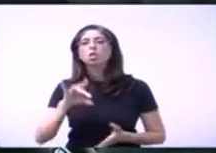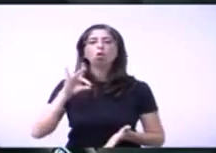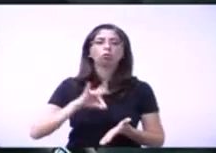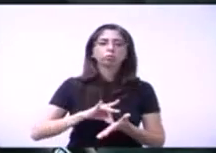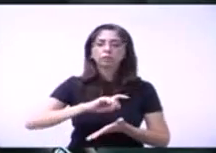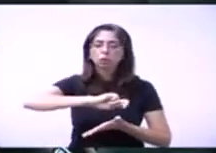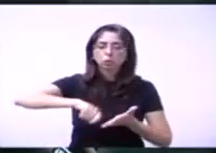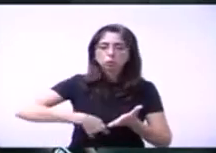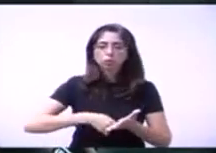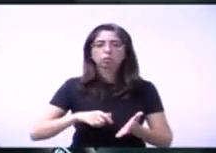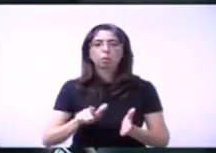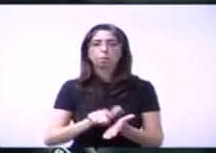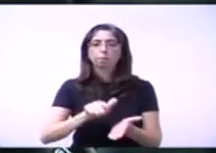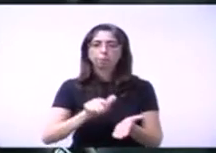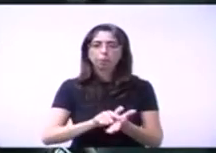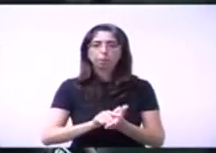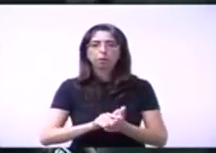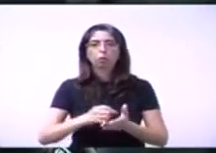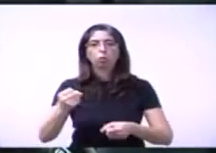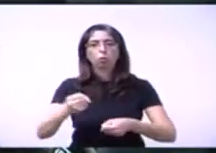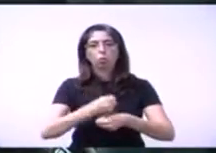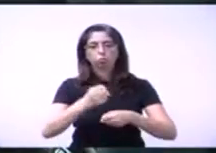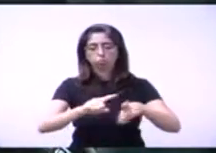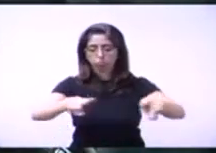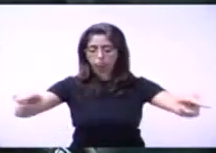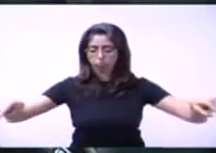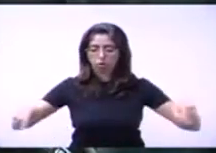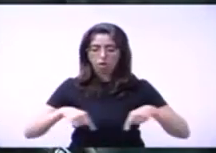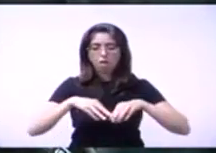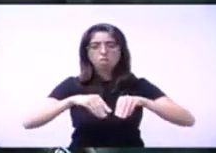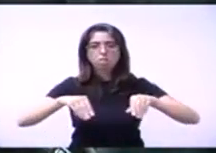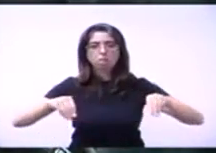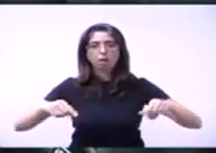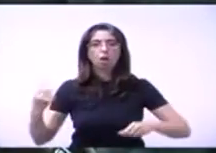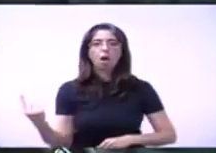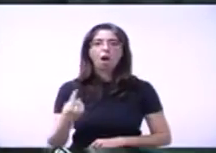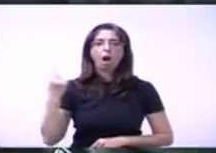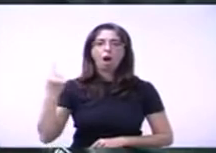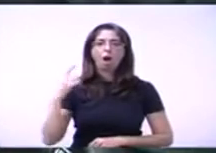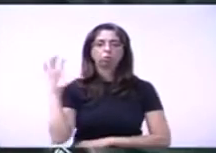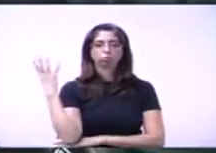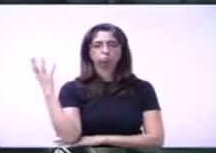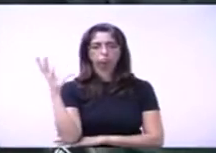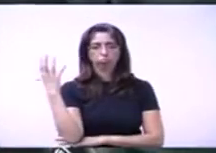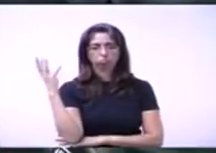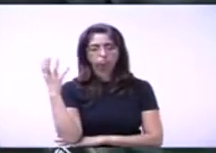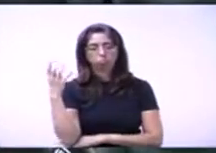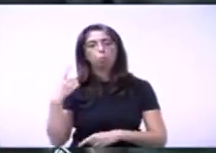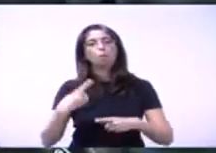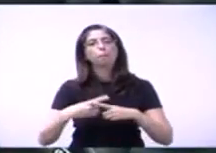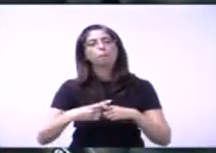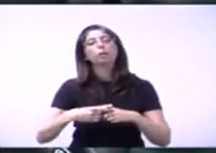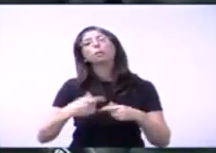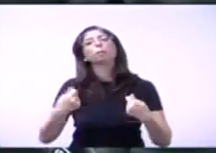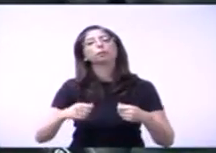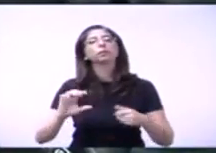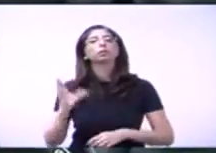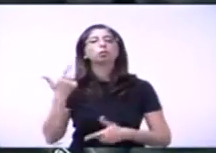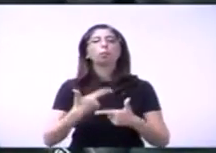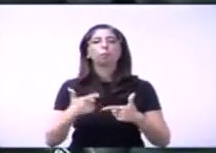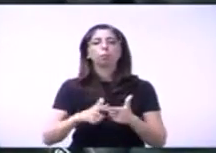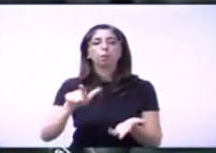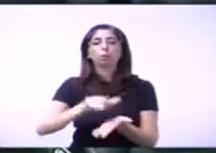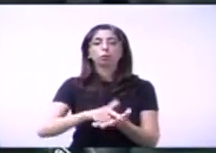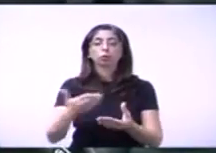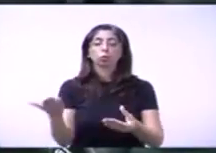das escrituras do loteamento Alto de Pinheiros, conforme o Programa Estadual de Regularização Fundiária